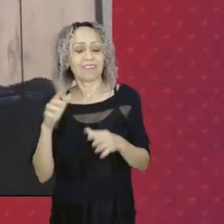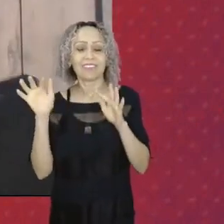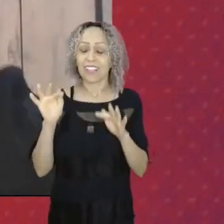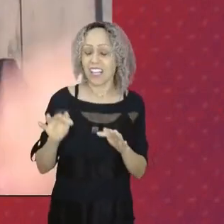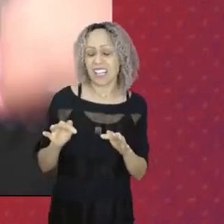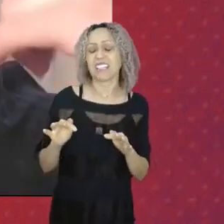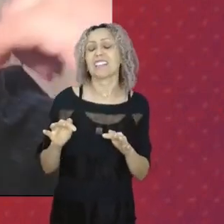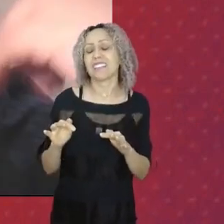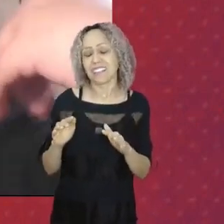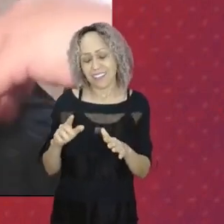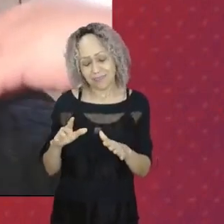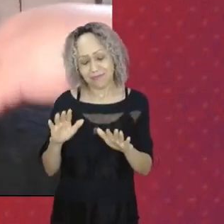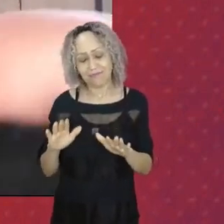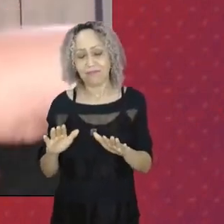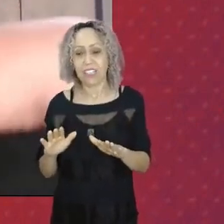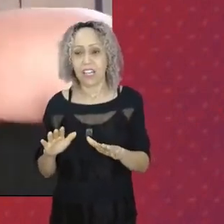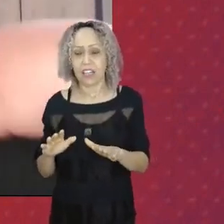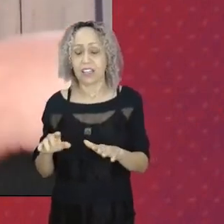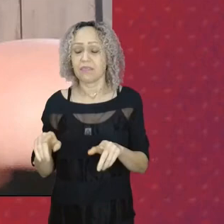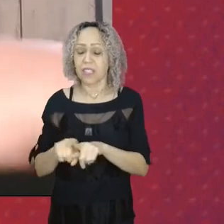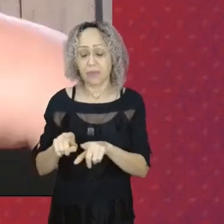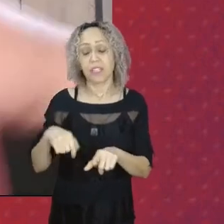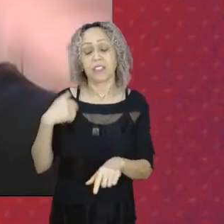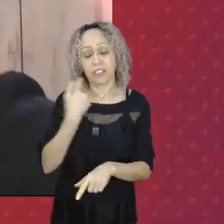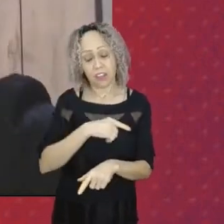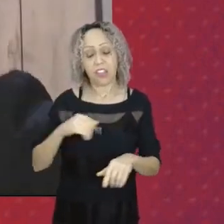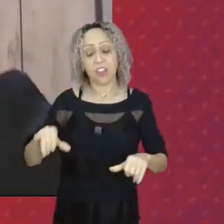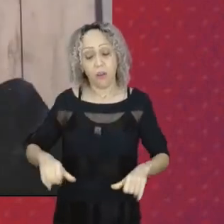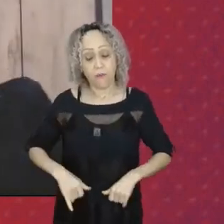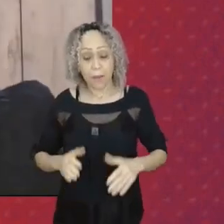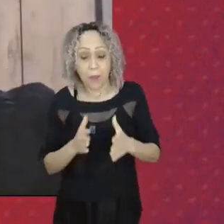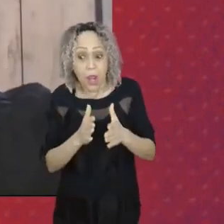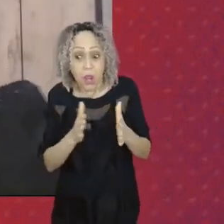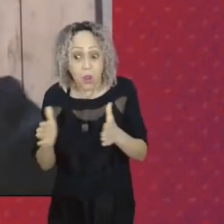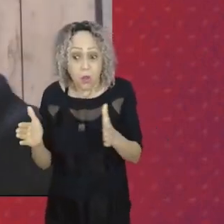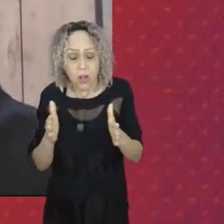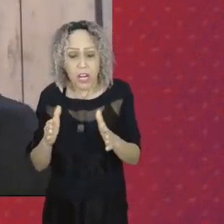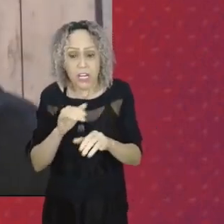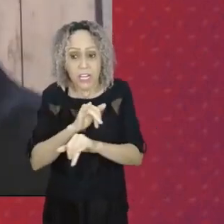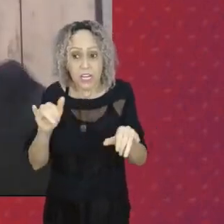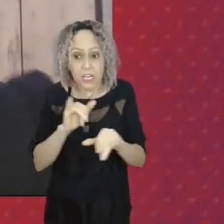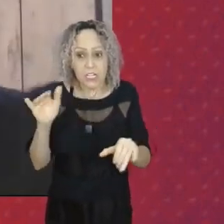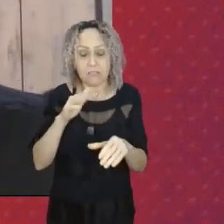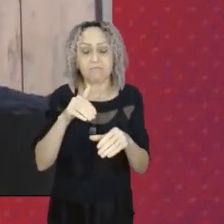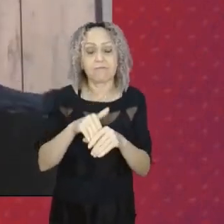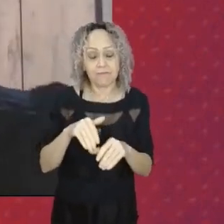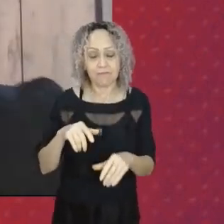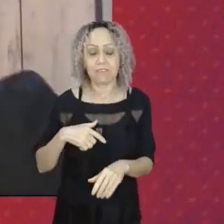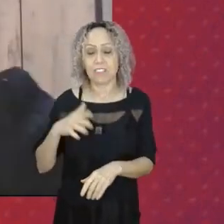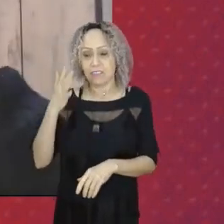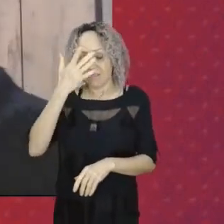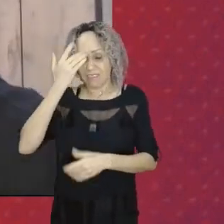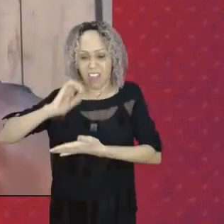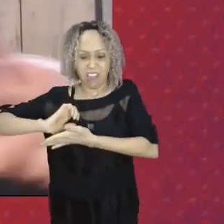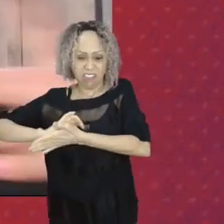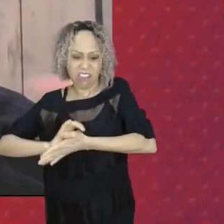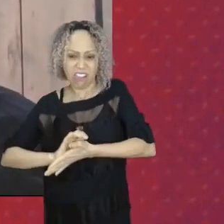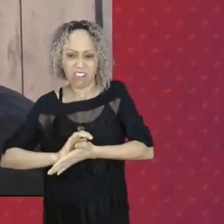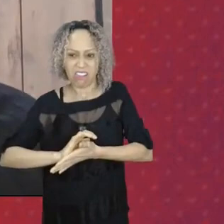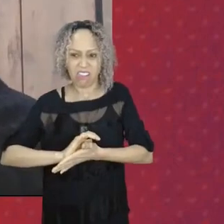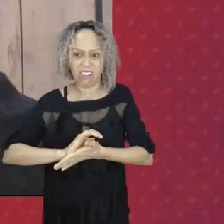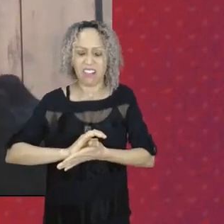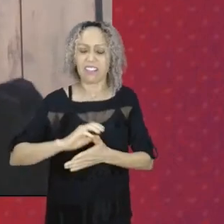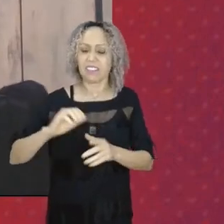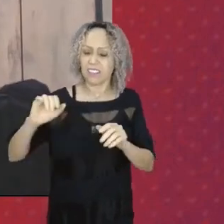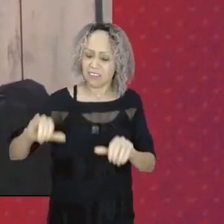assédio sexual, né, sofremos, enfim, várias formas de violência que vocês possam imaginar que uma campanha de uma travesti,